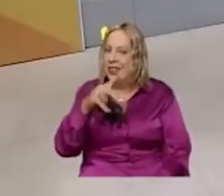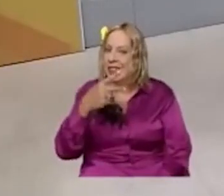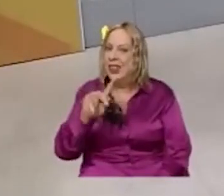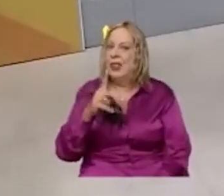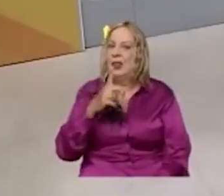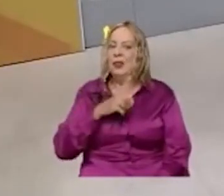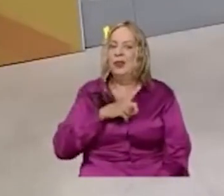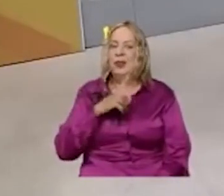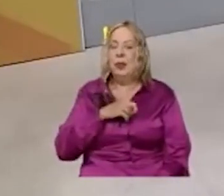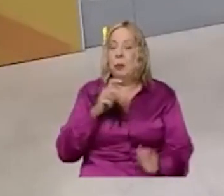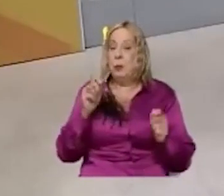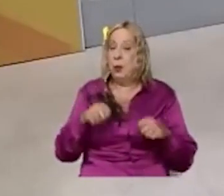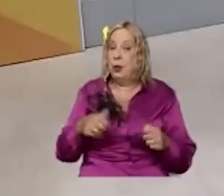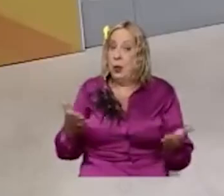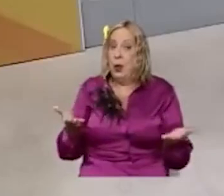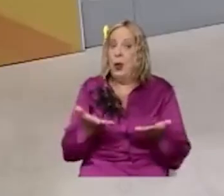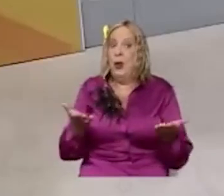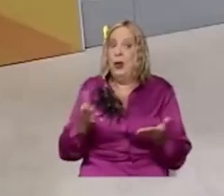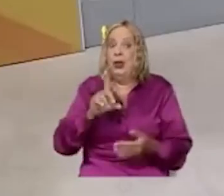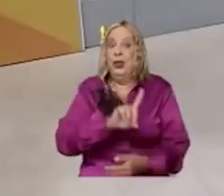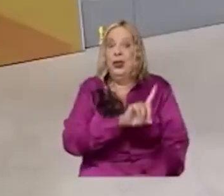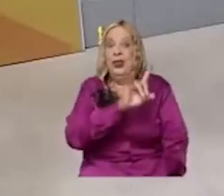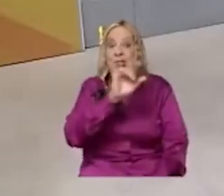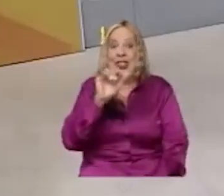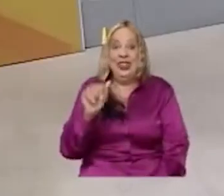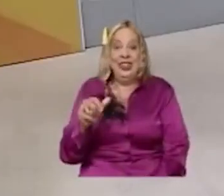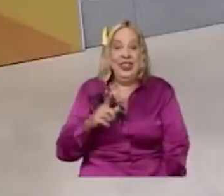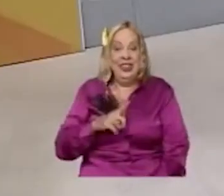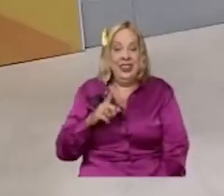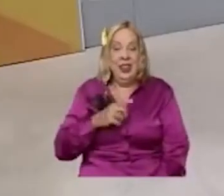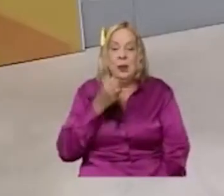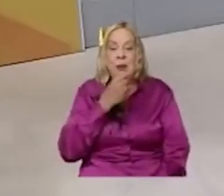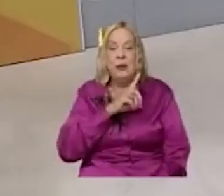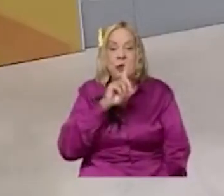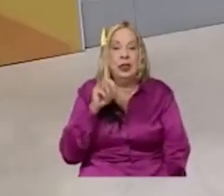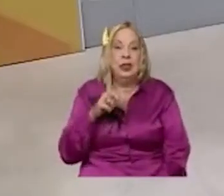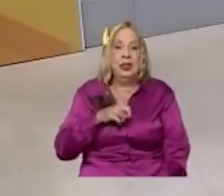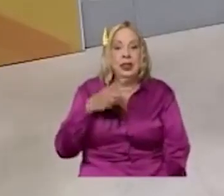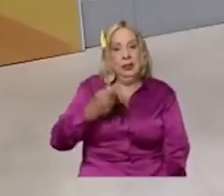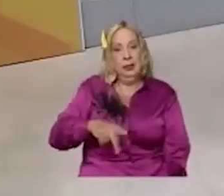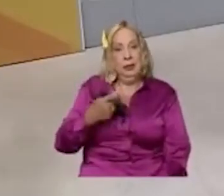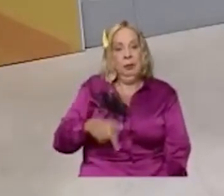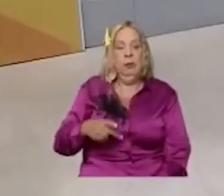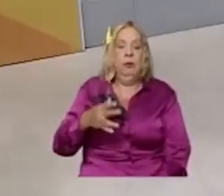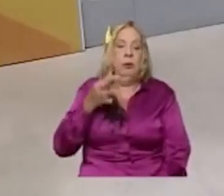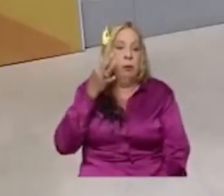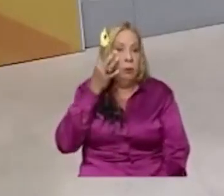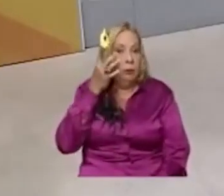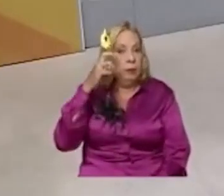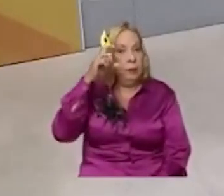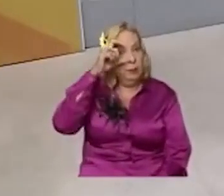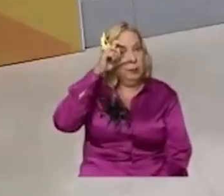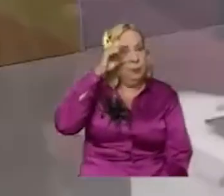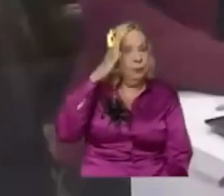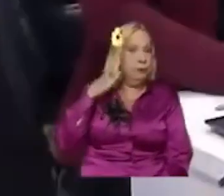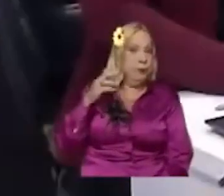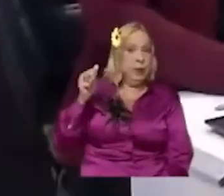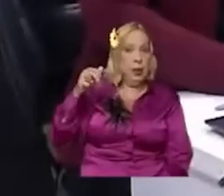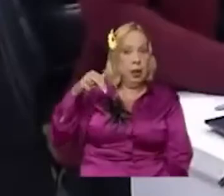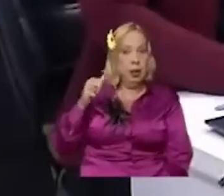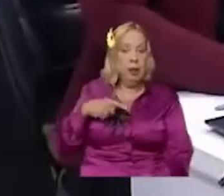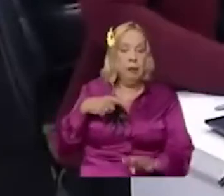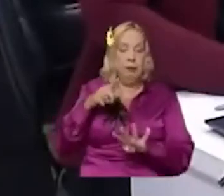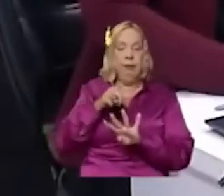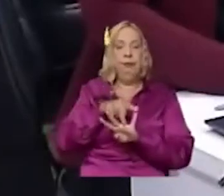se prepara aí, pode ser o seu dia hoje, hein? Já quero dar aquele bom dia a todos que estão aqui no estúdio. Ana Carolina de Jesus, Michel